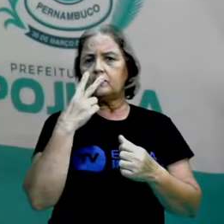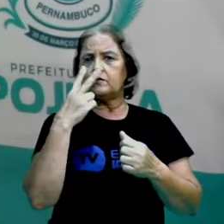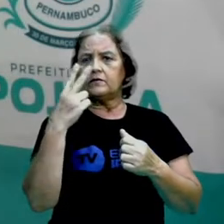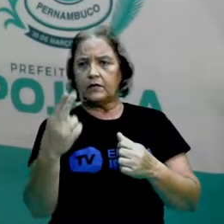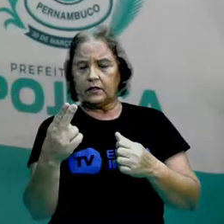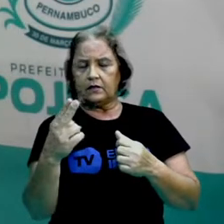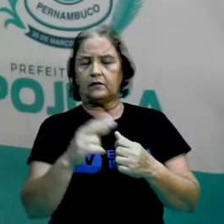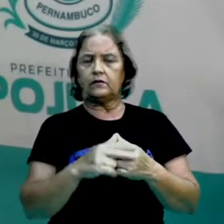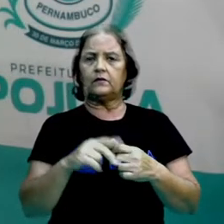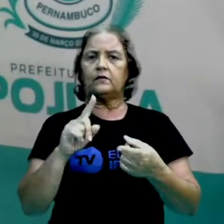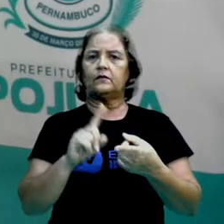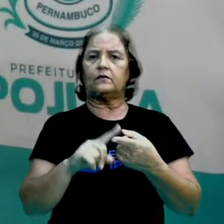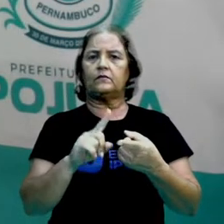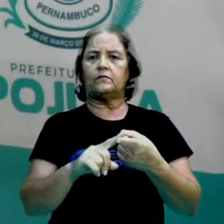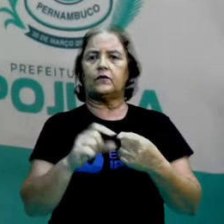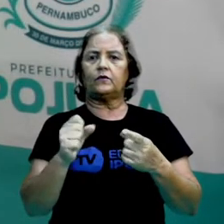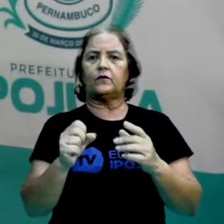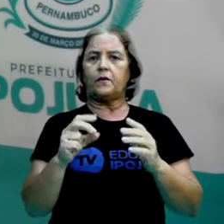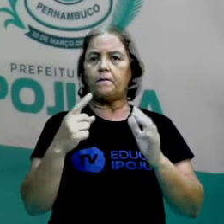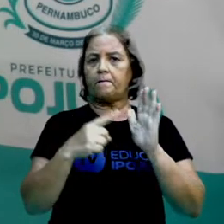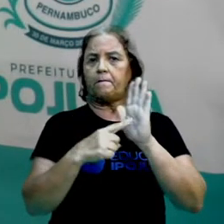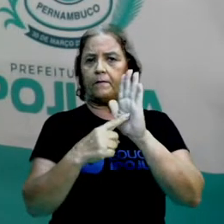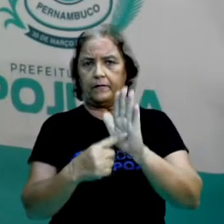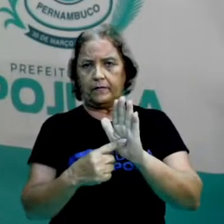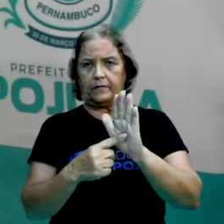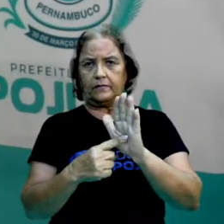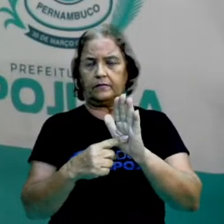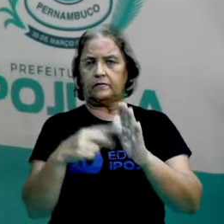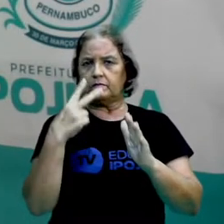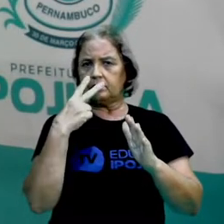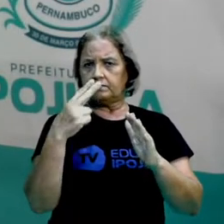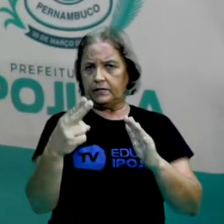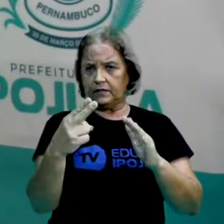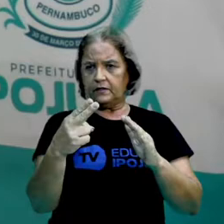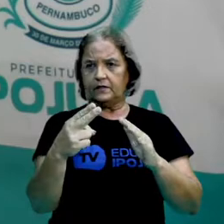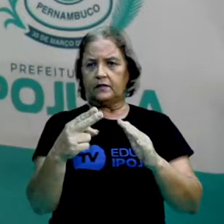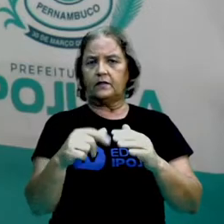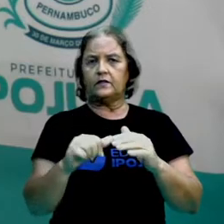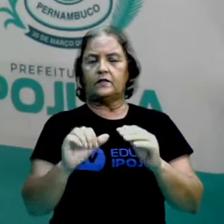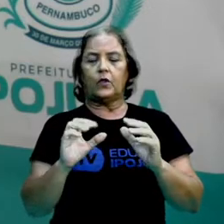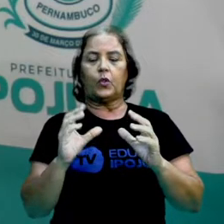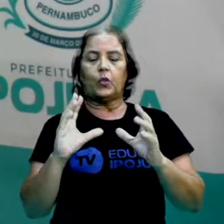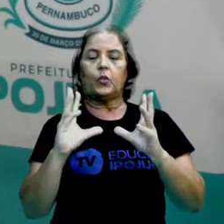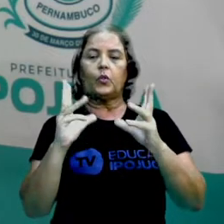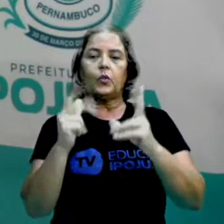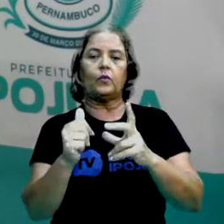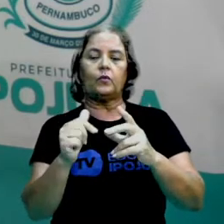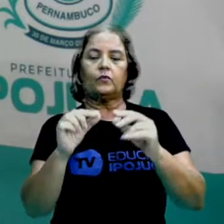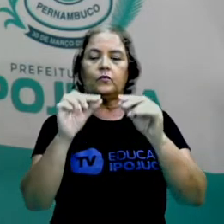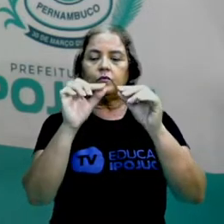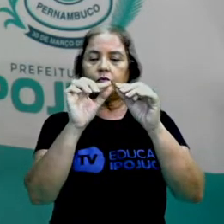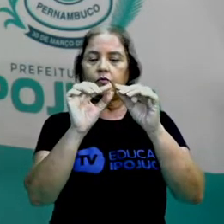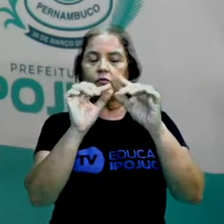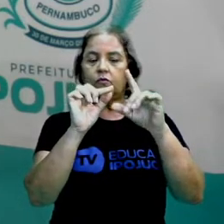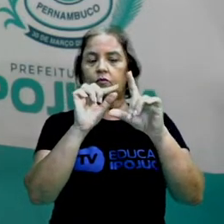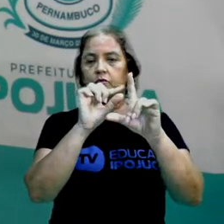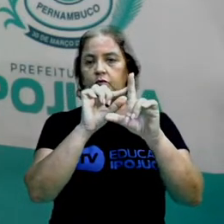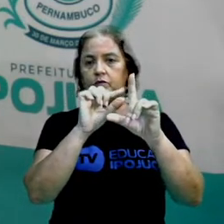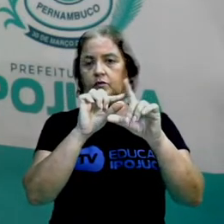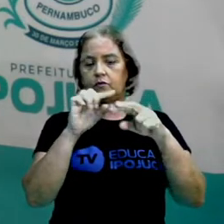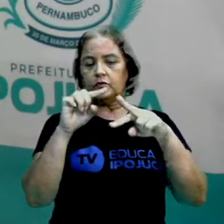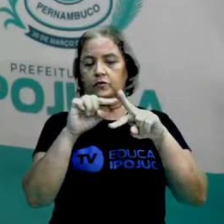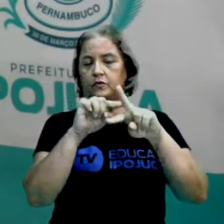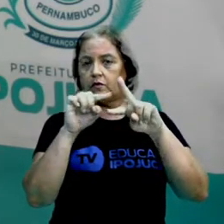que eles são semelhantes é porque todos os ângulos internos são iguais, ou seja, todos